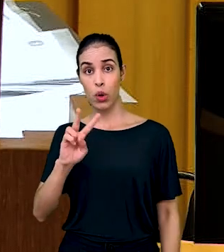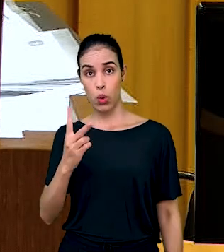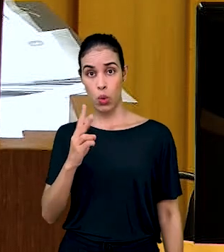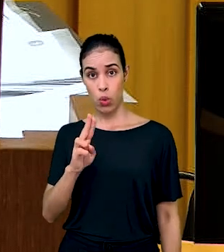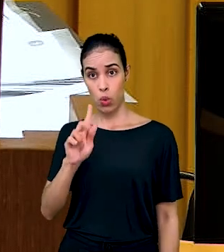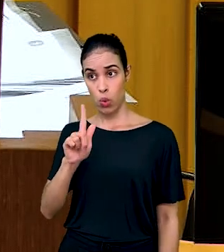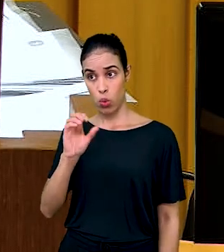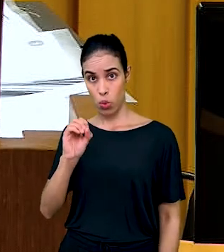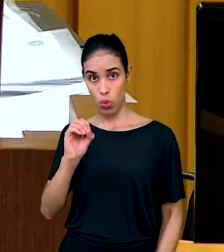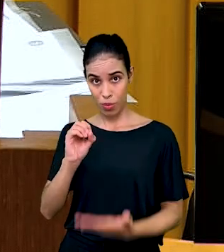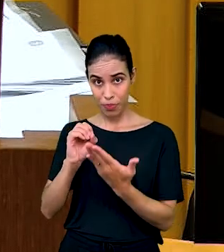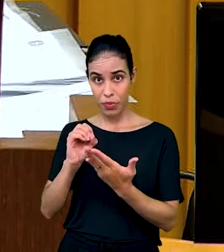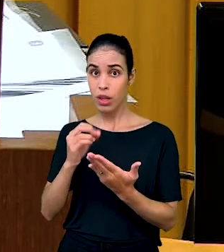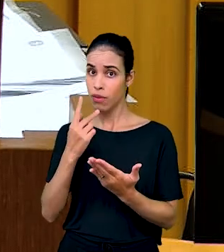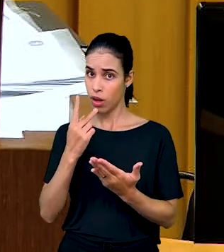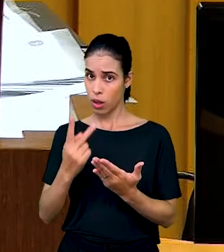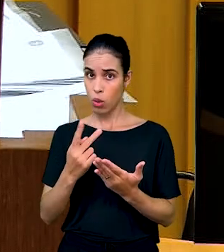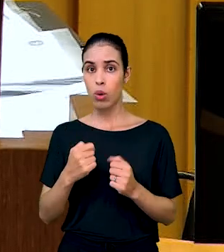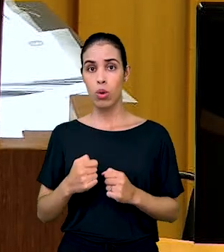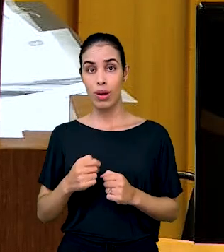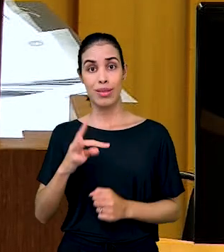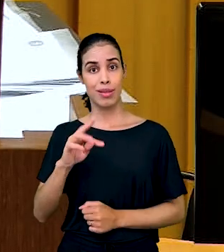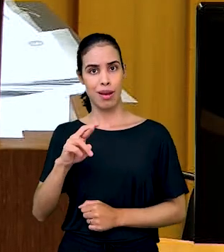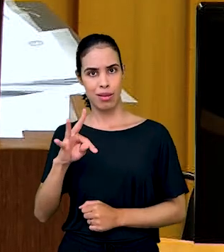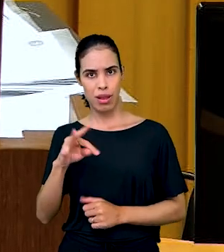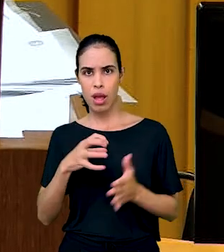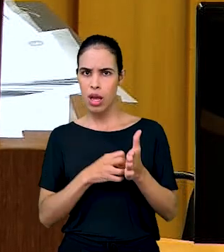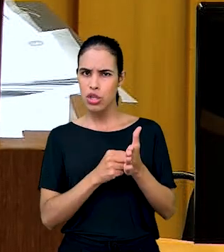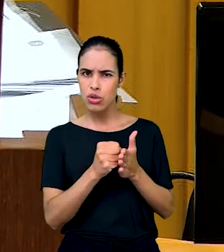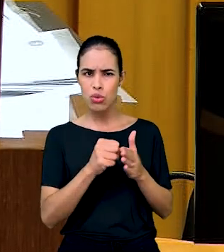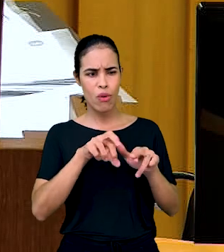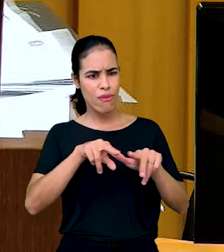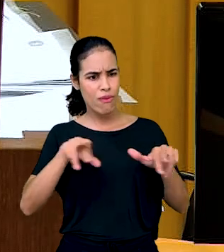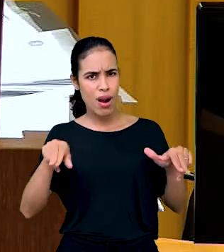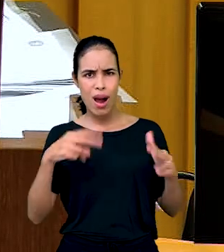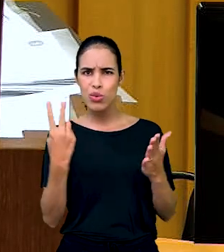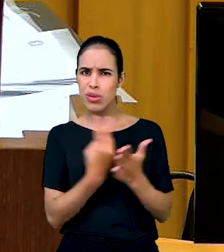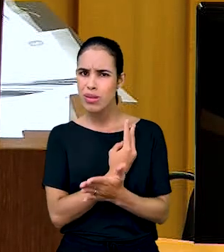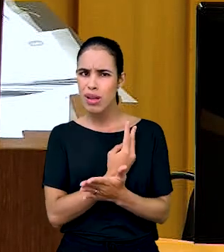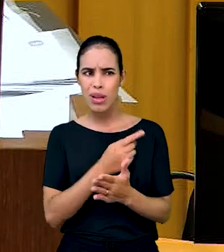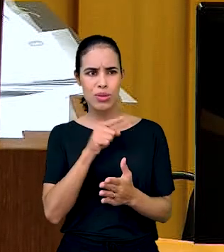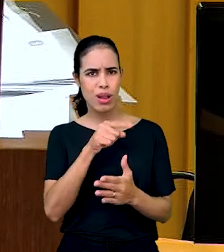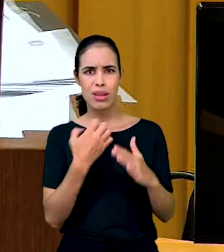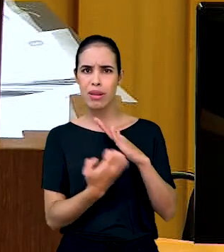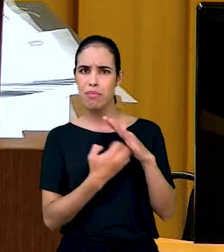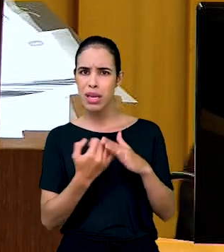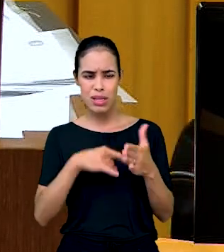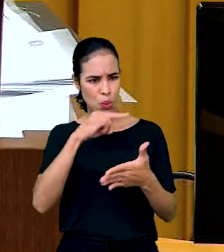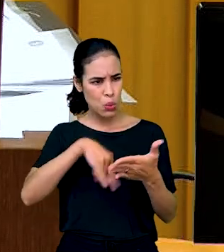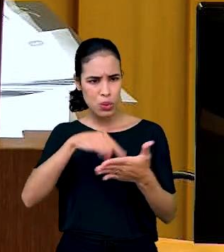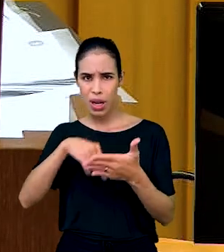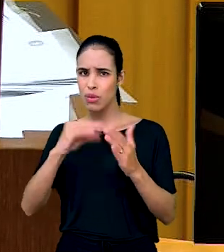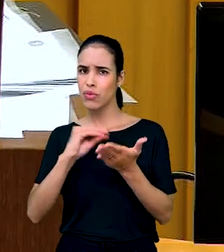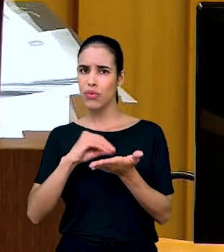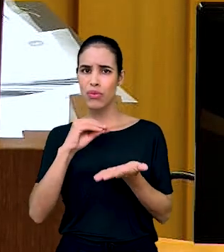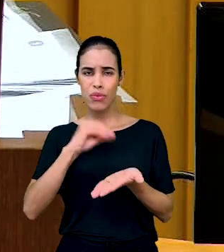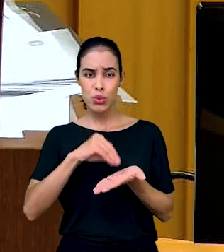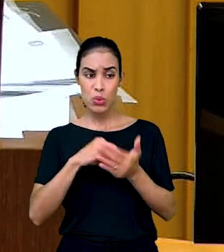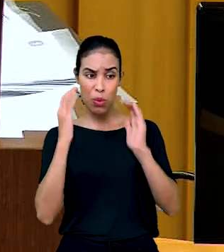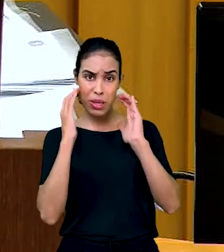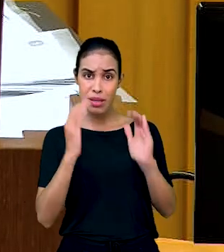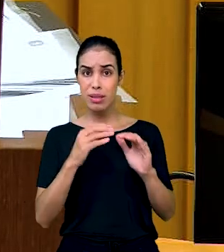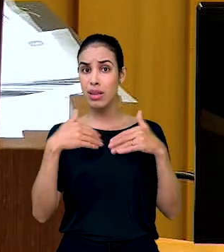turma, ministro Hugo Scheuermann, destacou que o próprio TRT registrou diversas irregularidades contratuais.